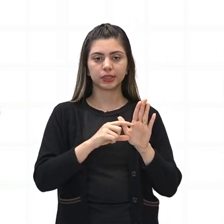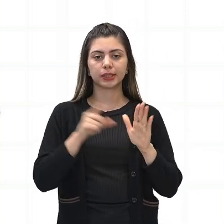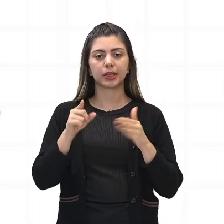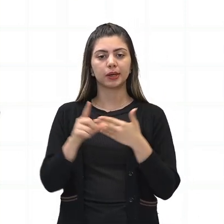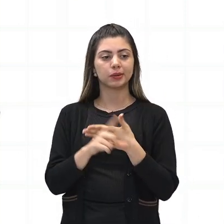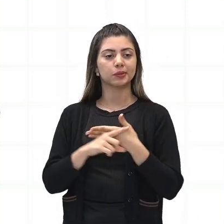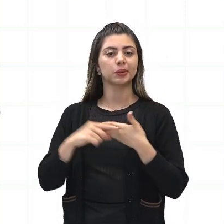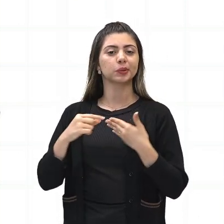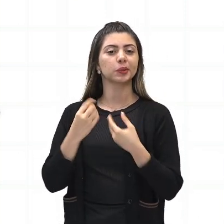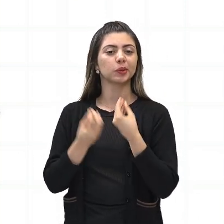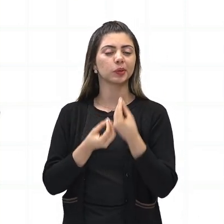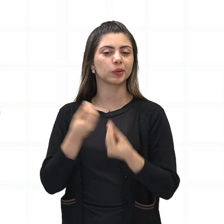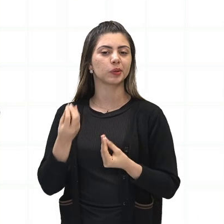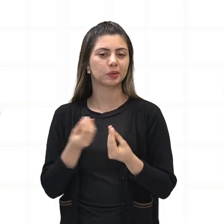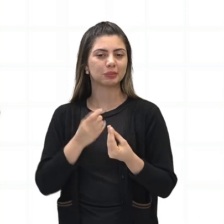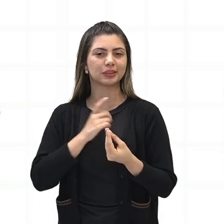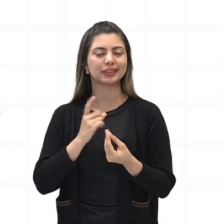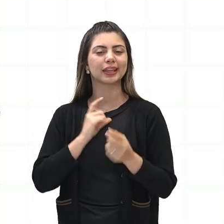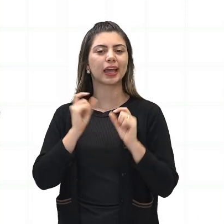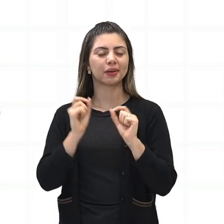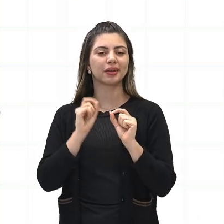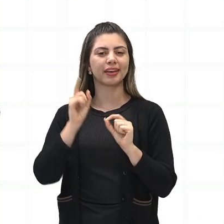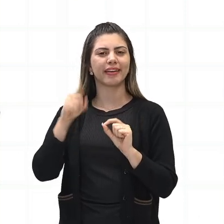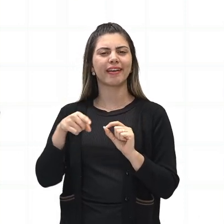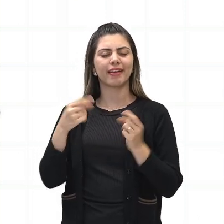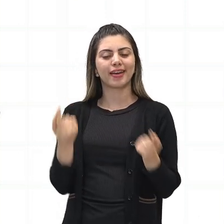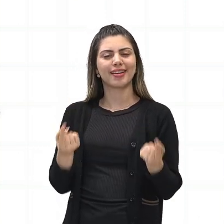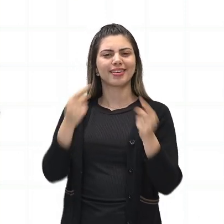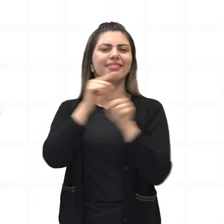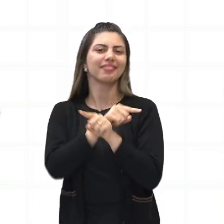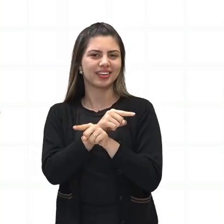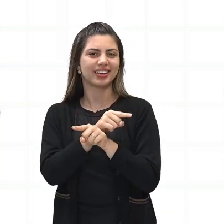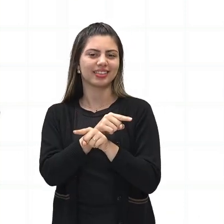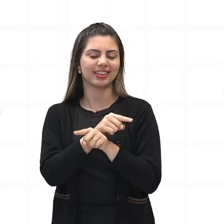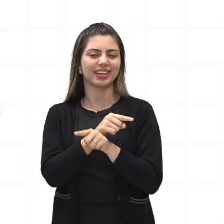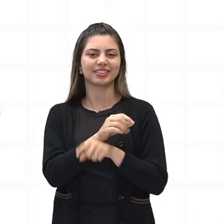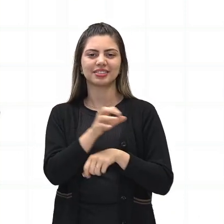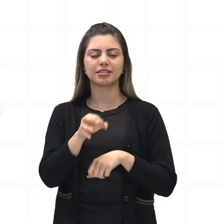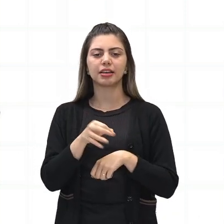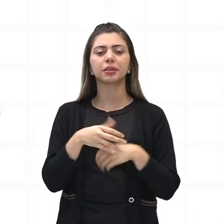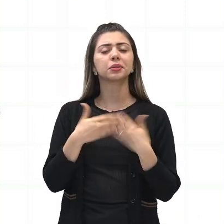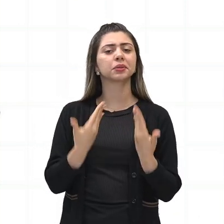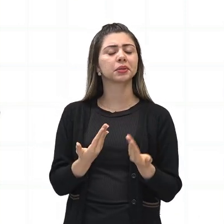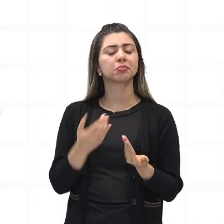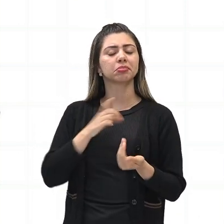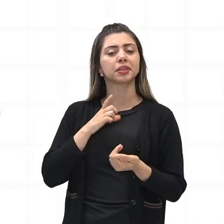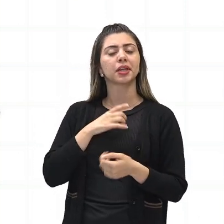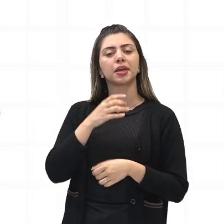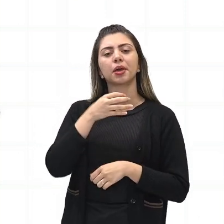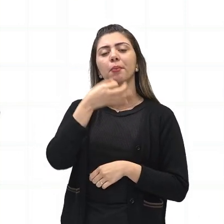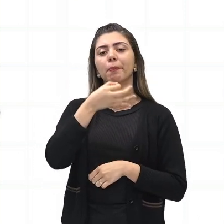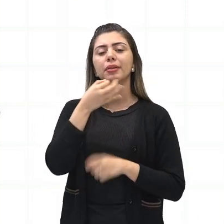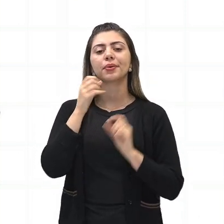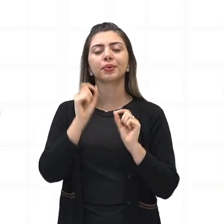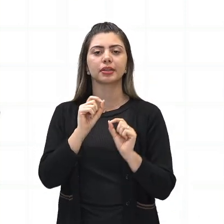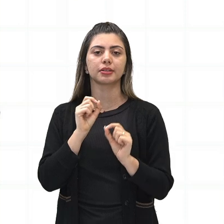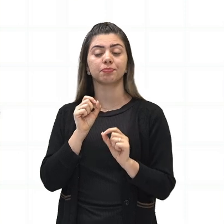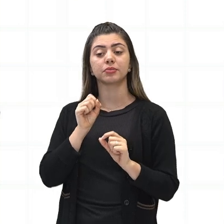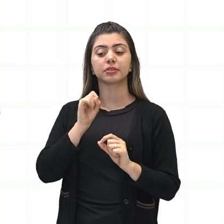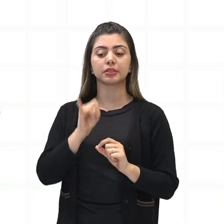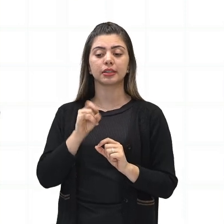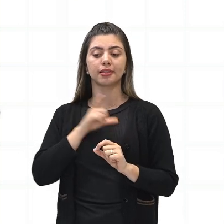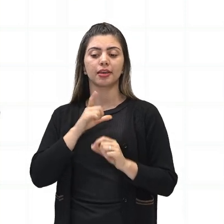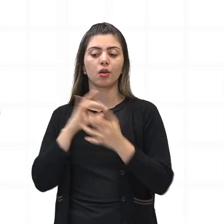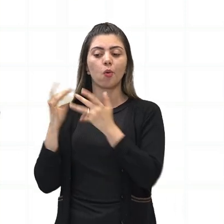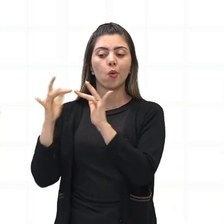está invertendo as expectativas, sugerindo que um contexto